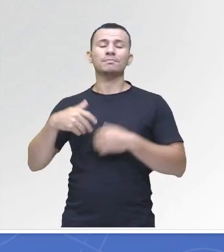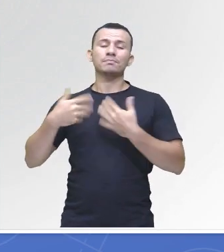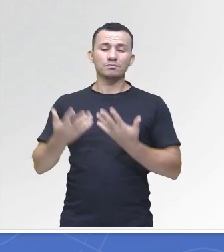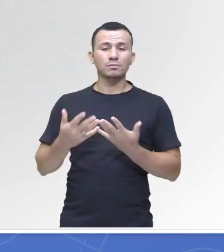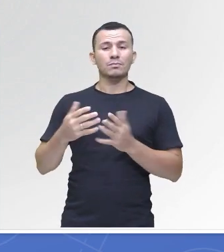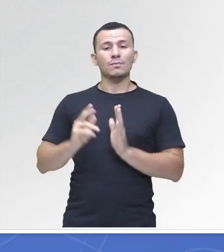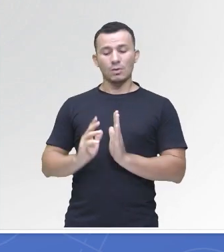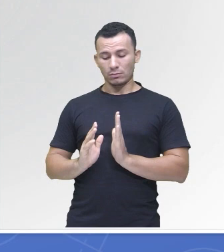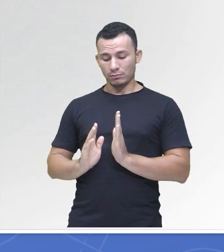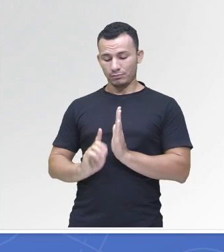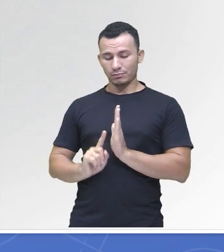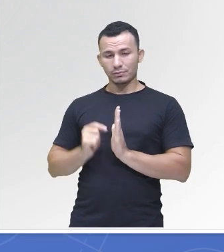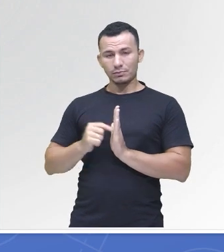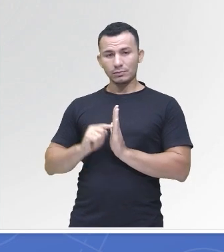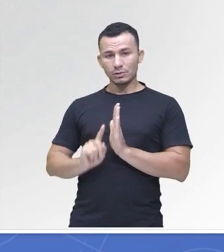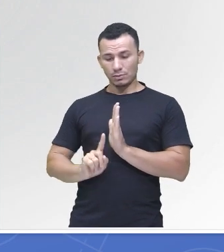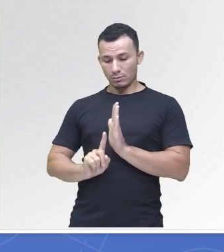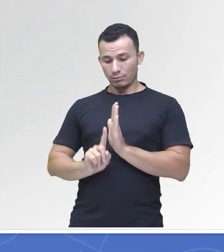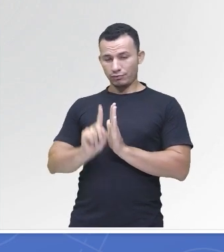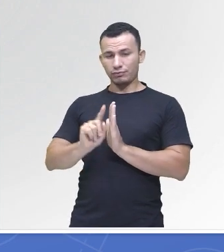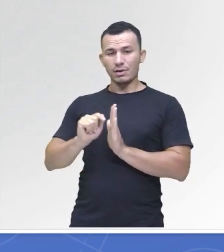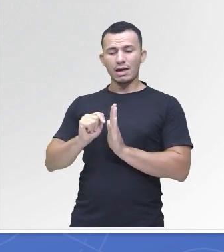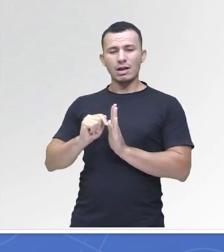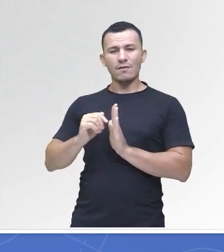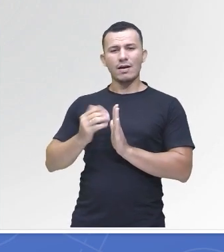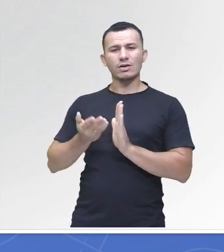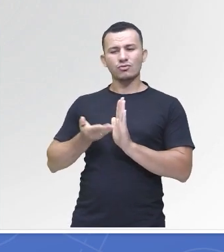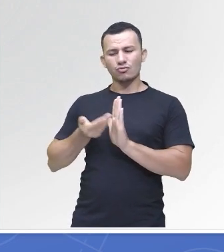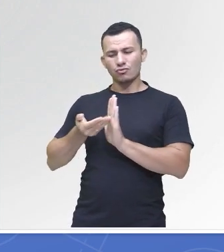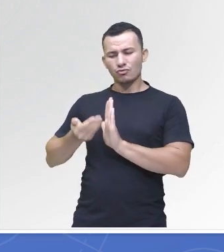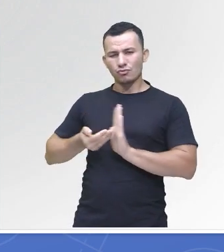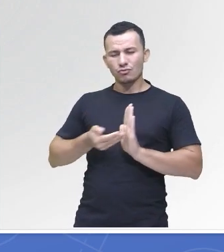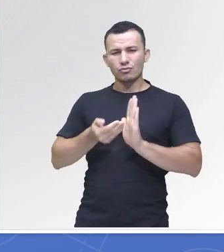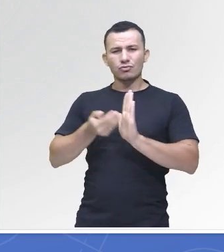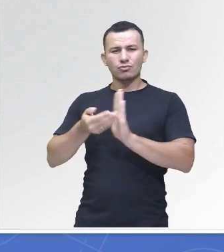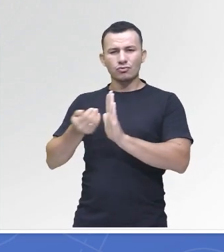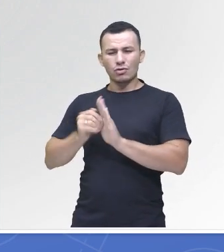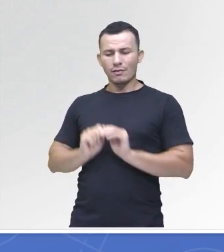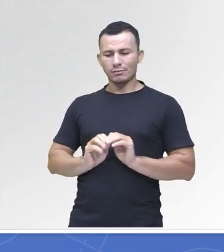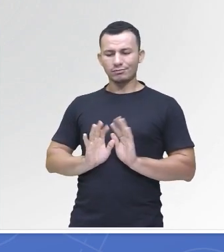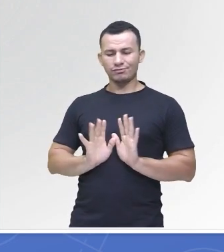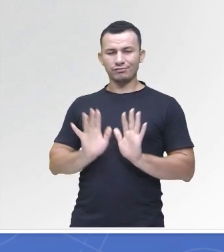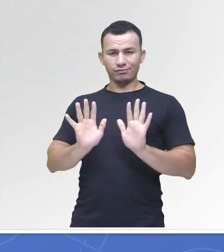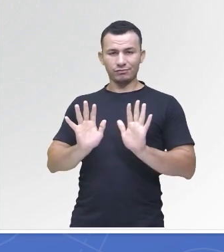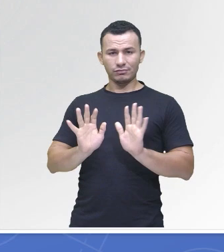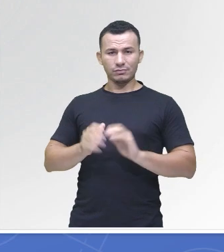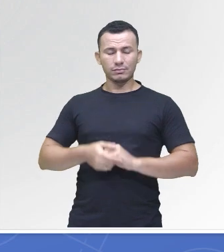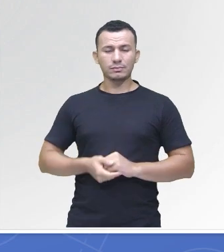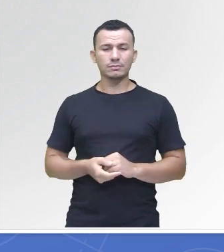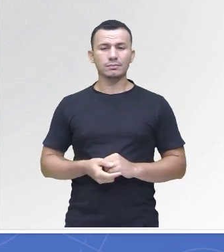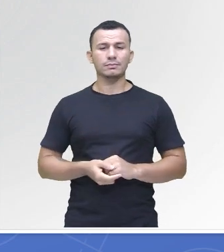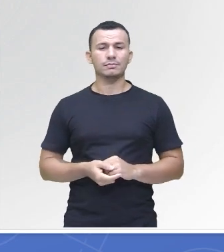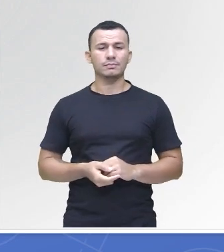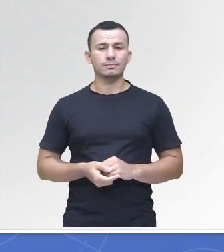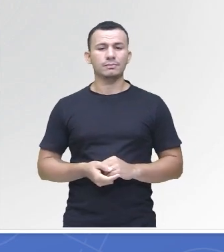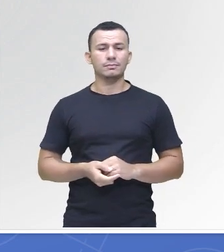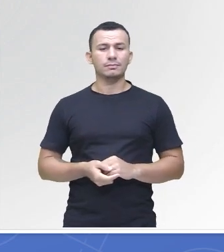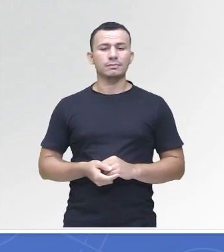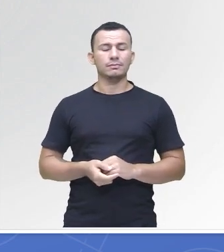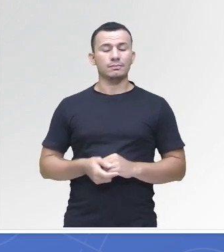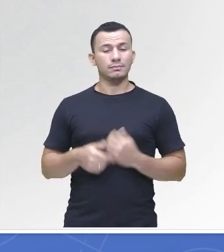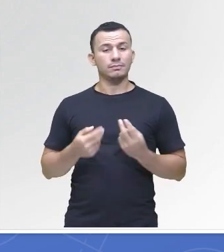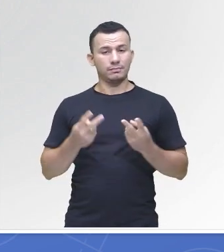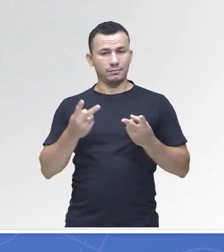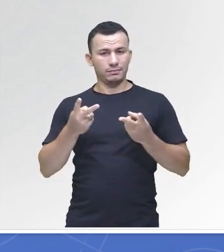excesso desse líquido do tecido que vai diretamente para esses vasos linfáticos. Aqui a gente observa, né, um